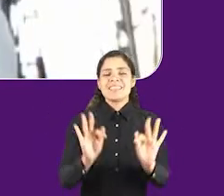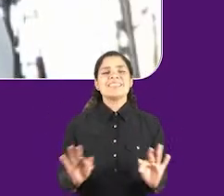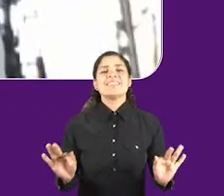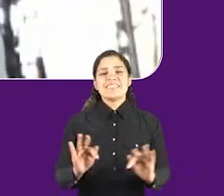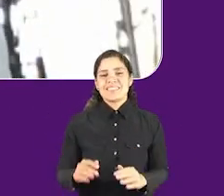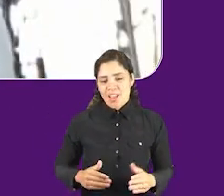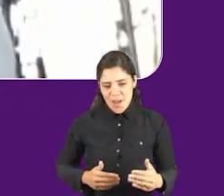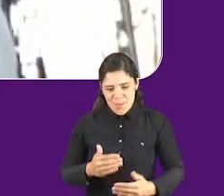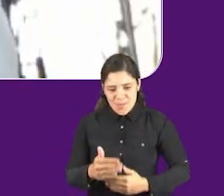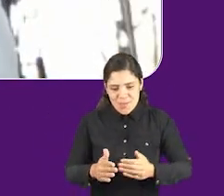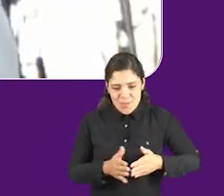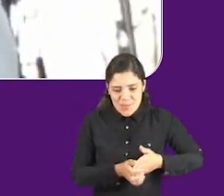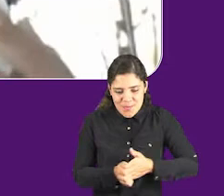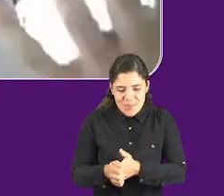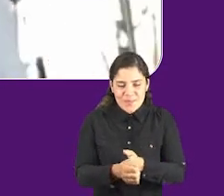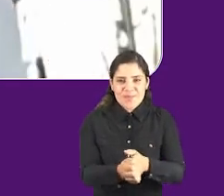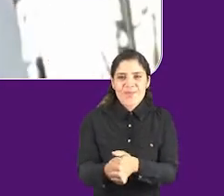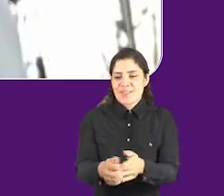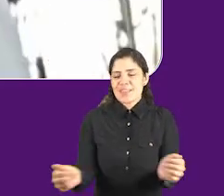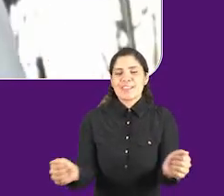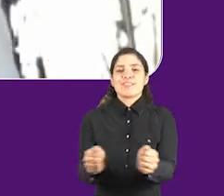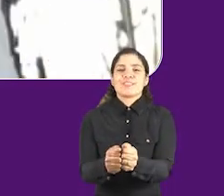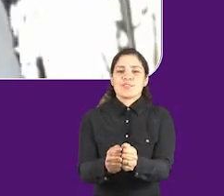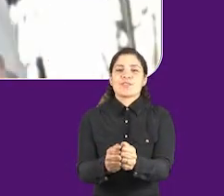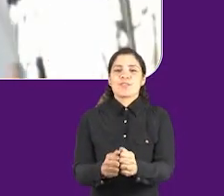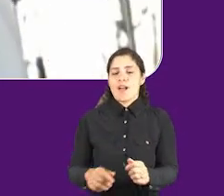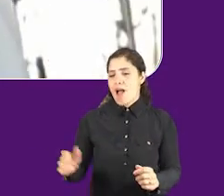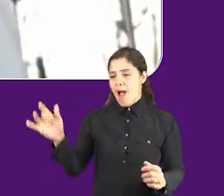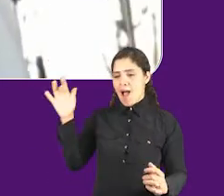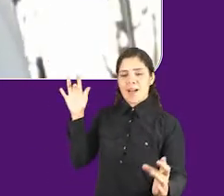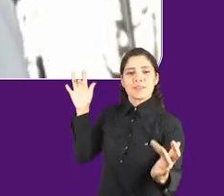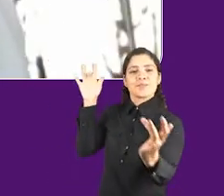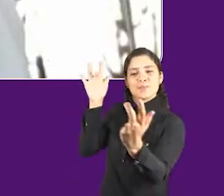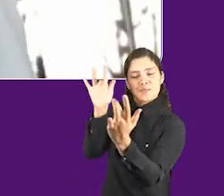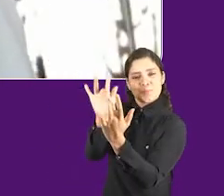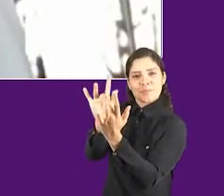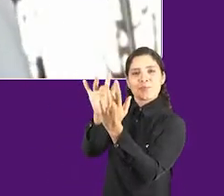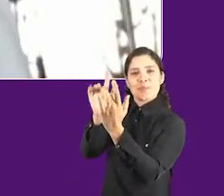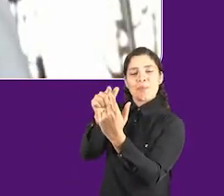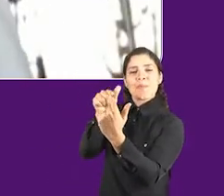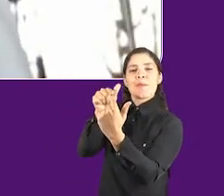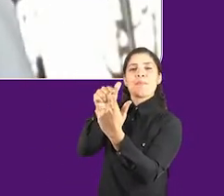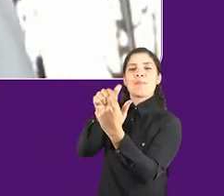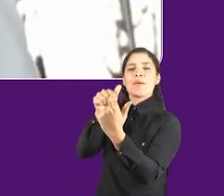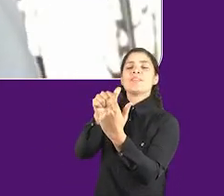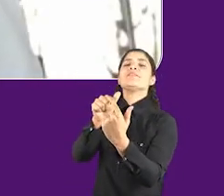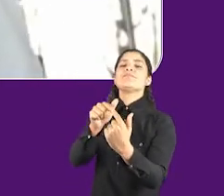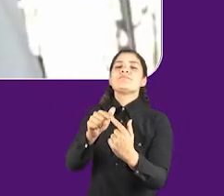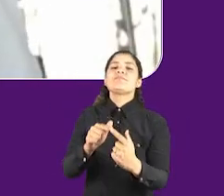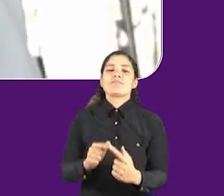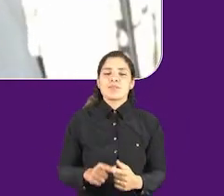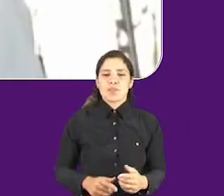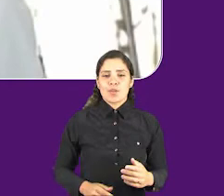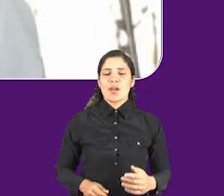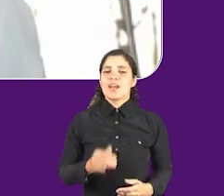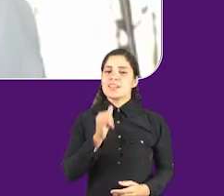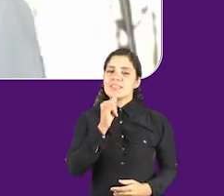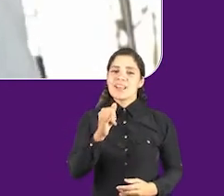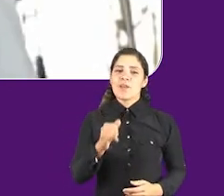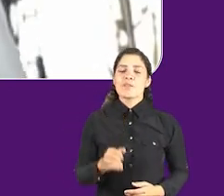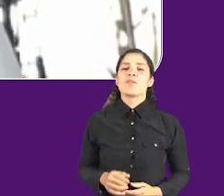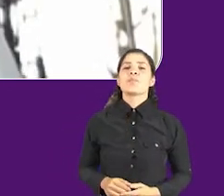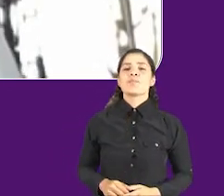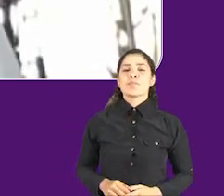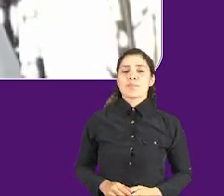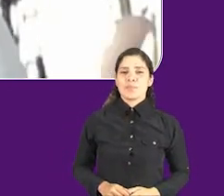Propósito e tem um compositor em inglês para metin2pt álcool seja fazendo no dupla meio